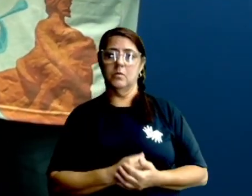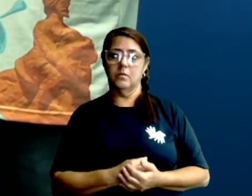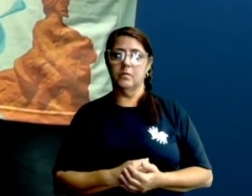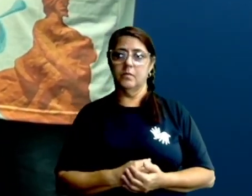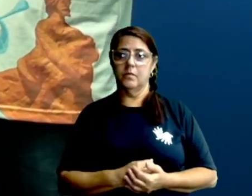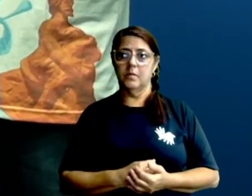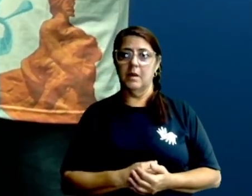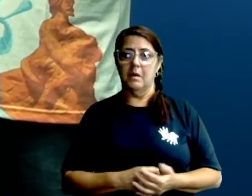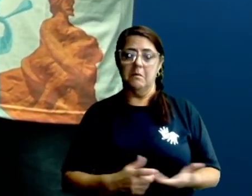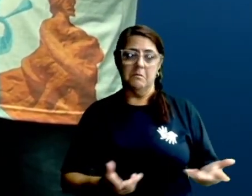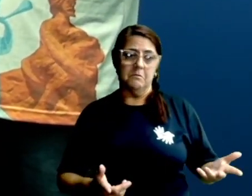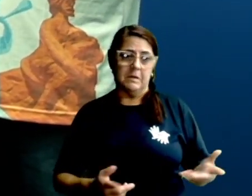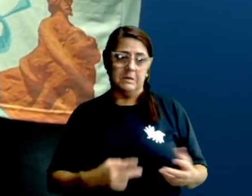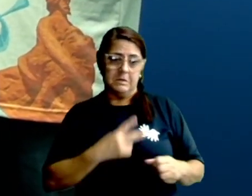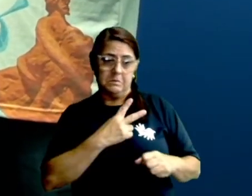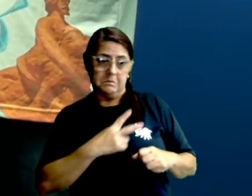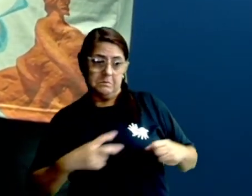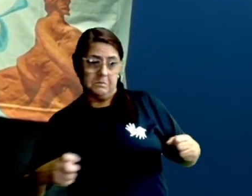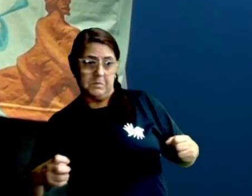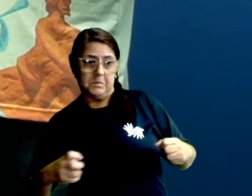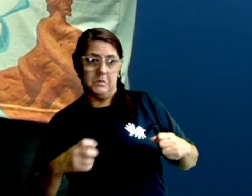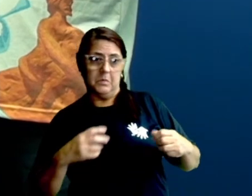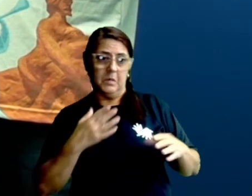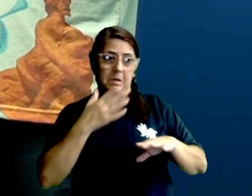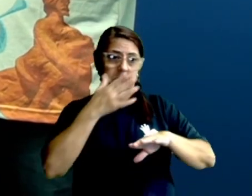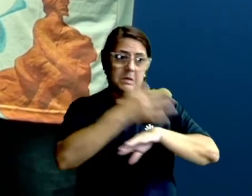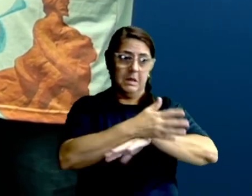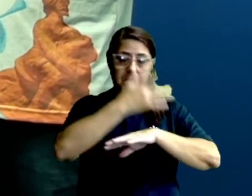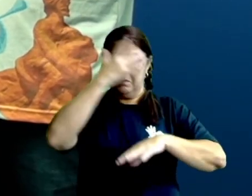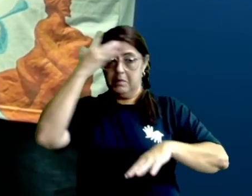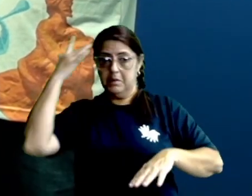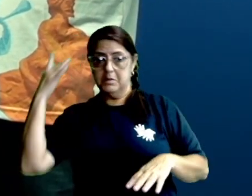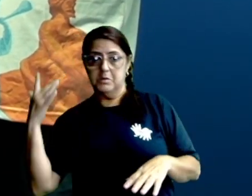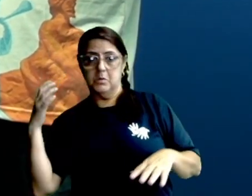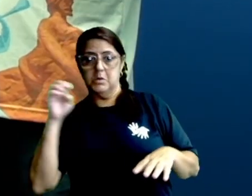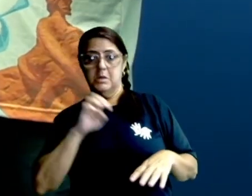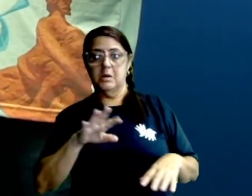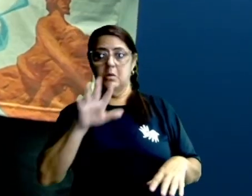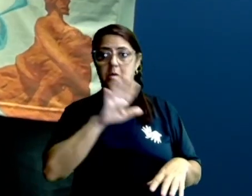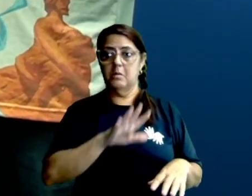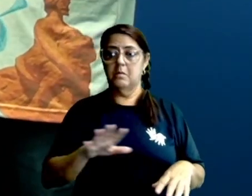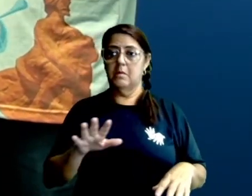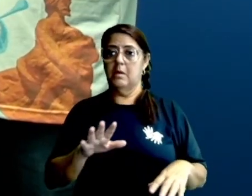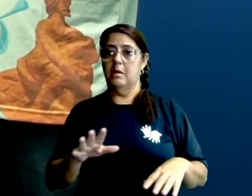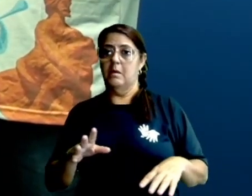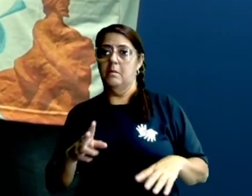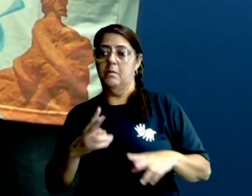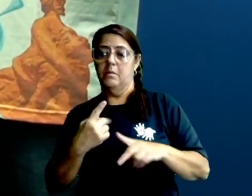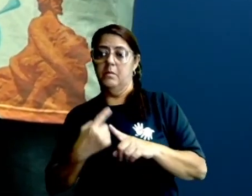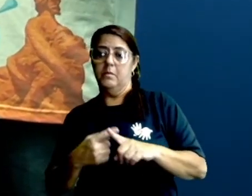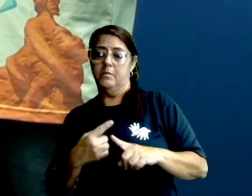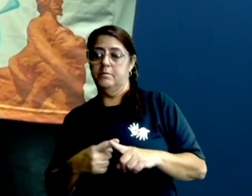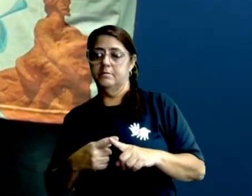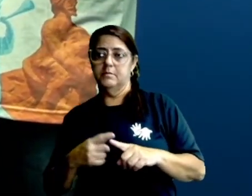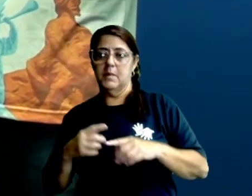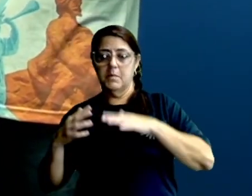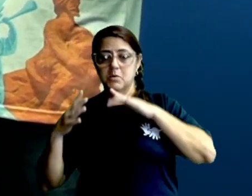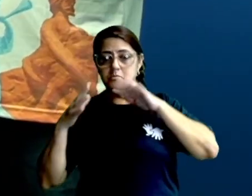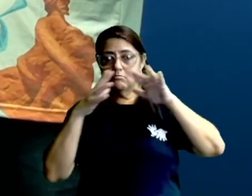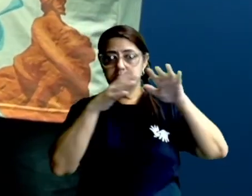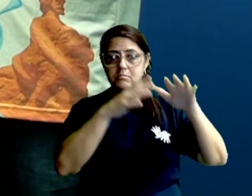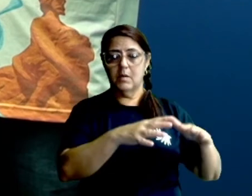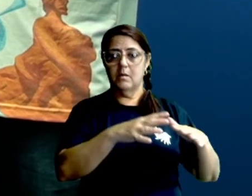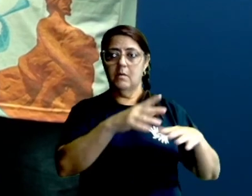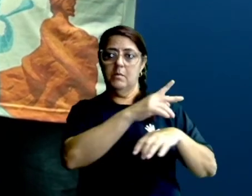pouquinho marginalizada em relação à entrada, né, sua entrada na União Europeia, porque seria uma porta de entrada, né, para o